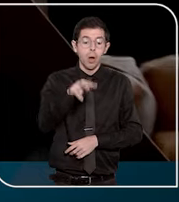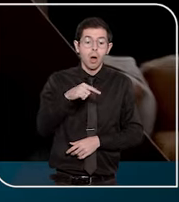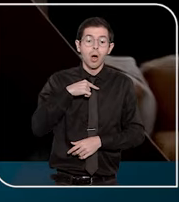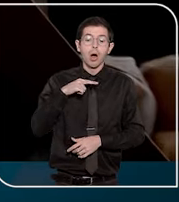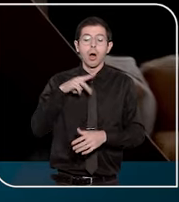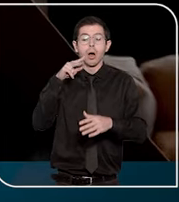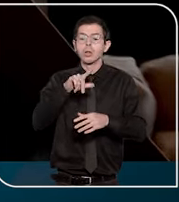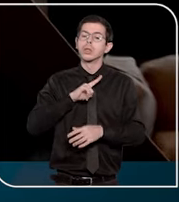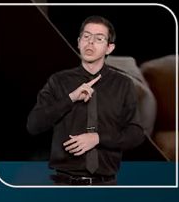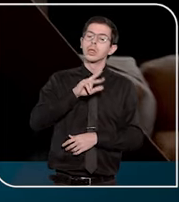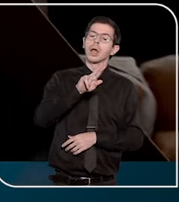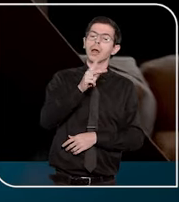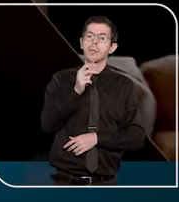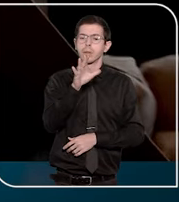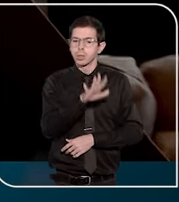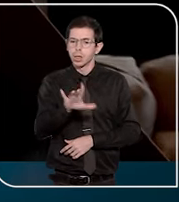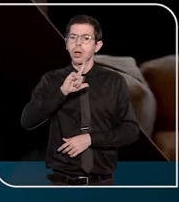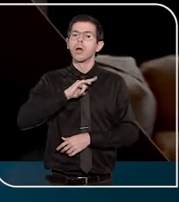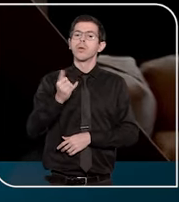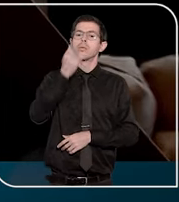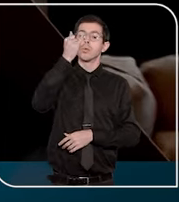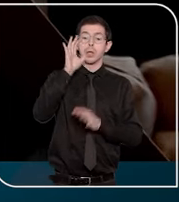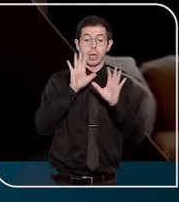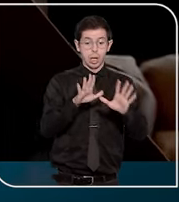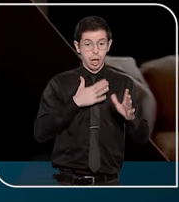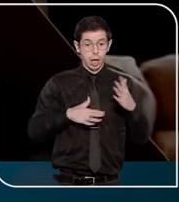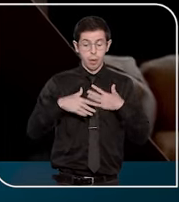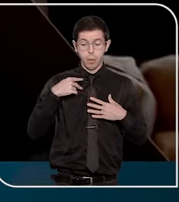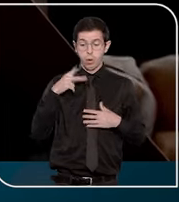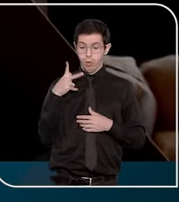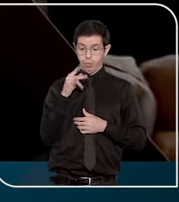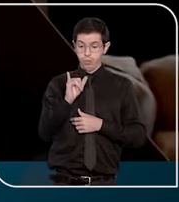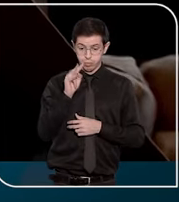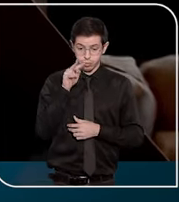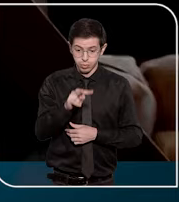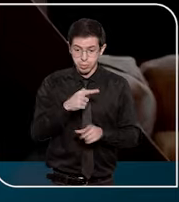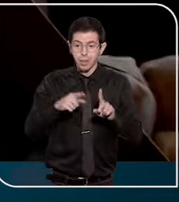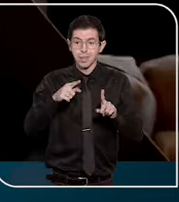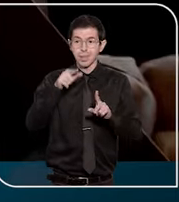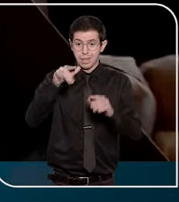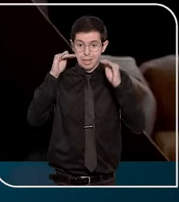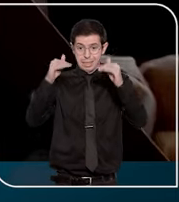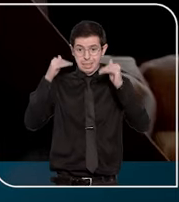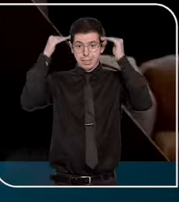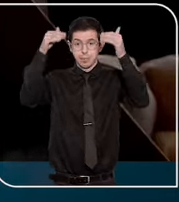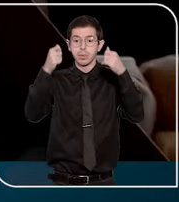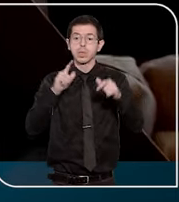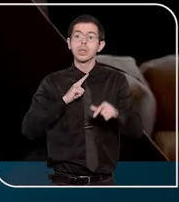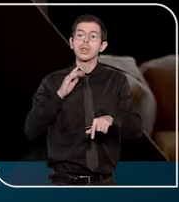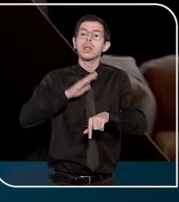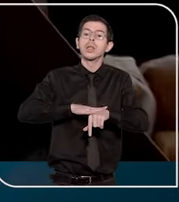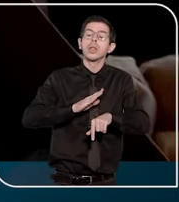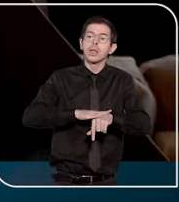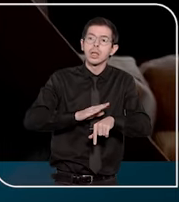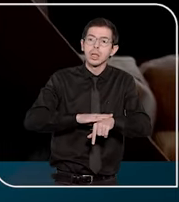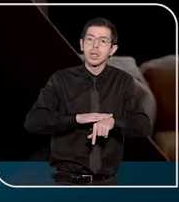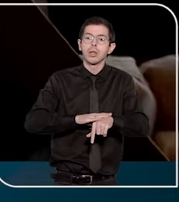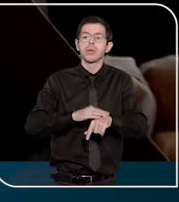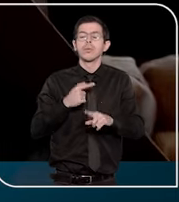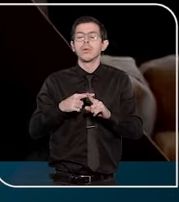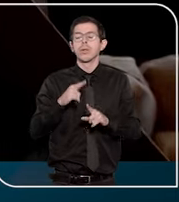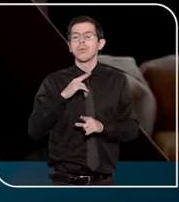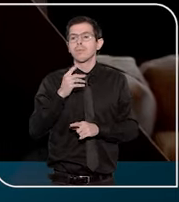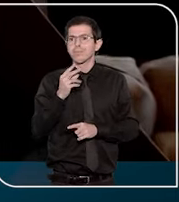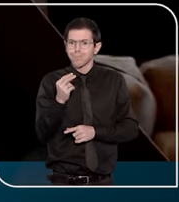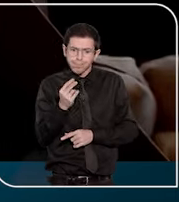tem repercussão geral, ela é importante mesmo, calma que eu vou resolver. Só que o Supremo precisa de um tempo. São casos, às vezes, de extrema repercussão.